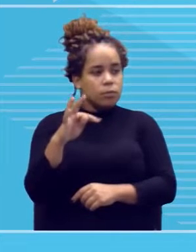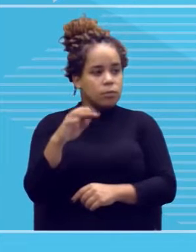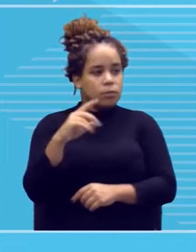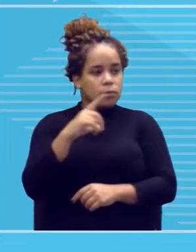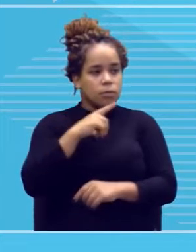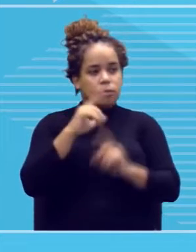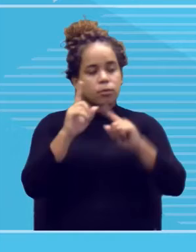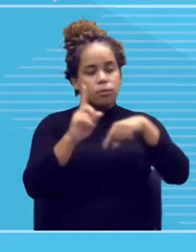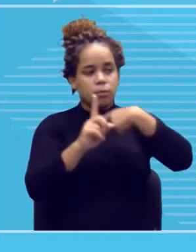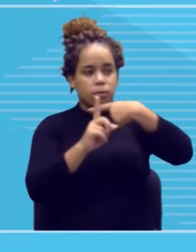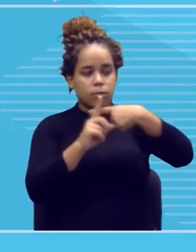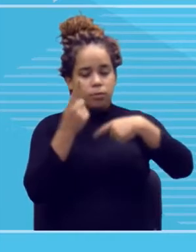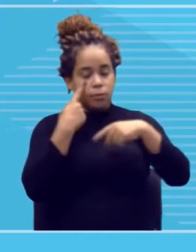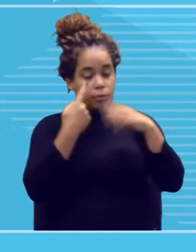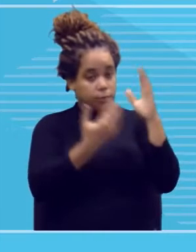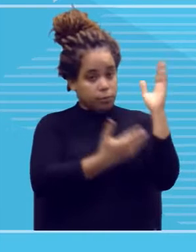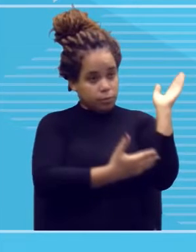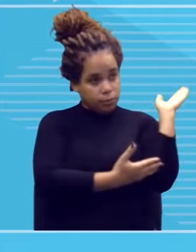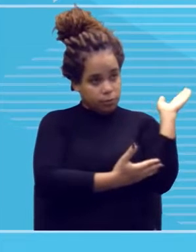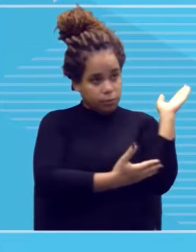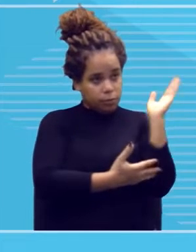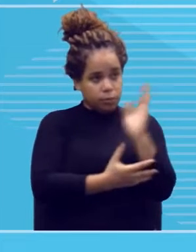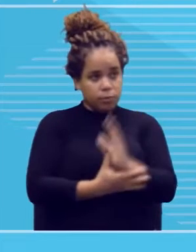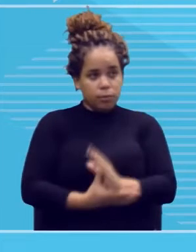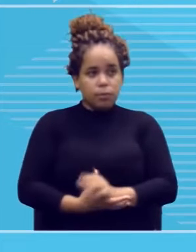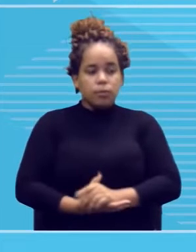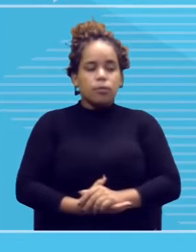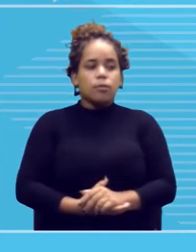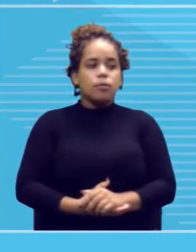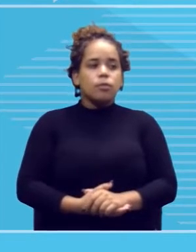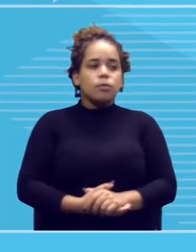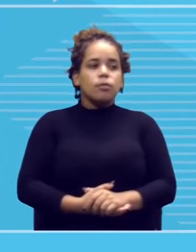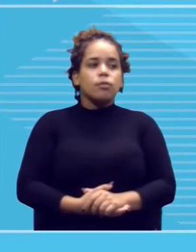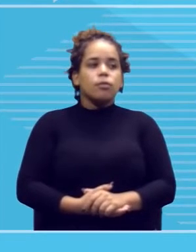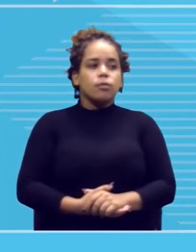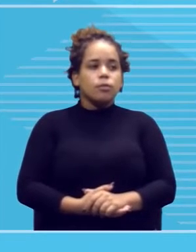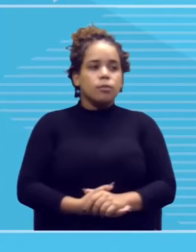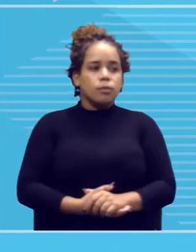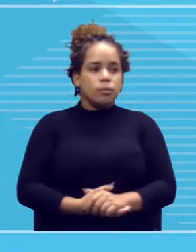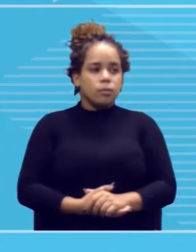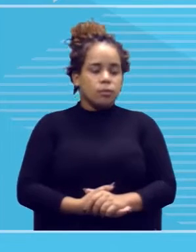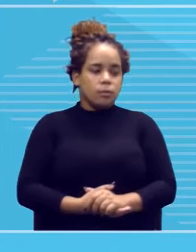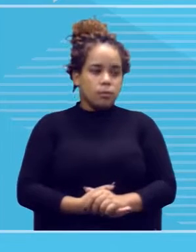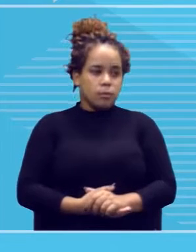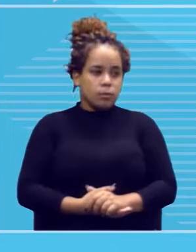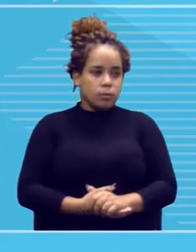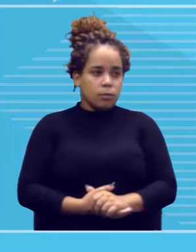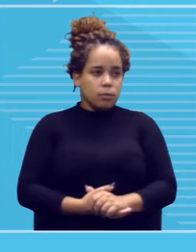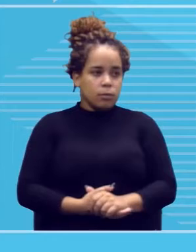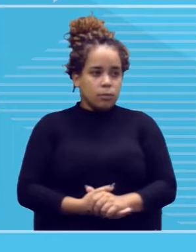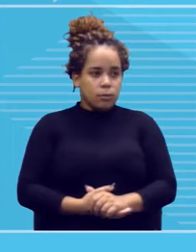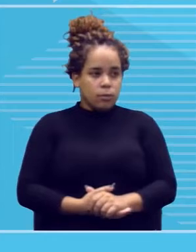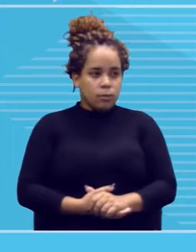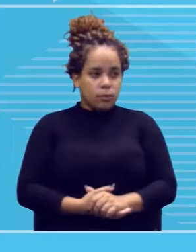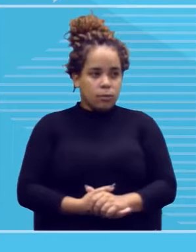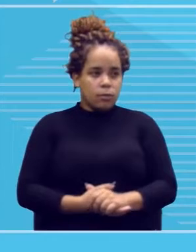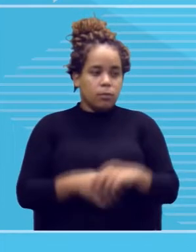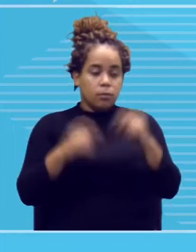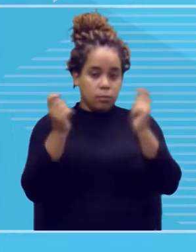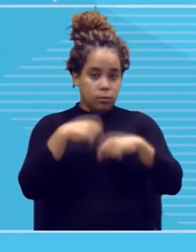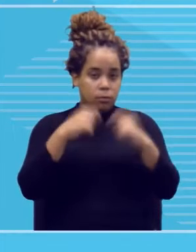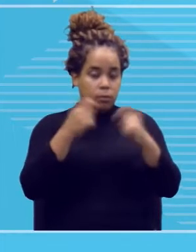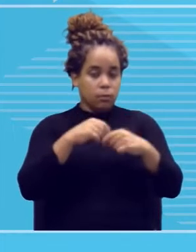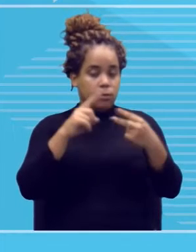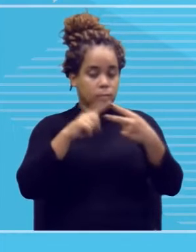mas Not como é que fica tem duas possibilidades tá bom duas possibilidades possibilidade número